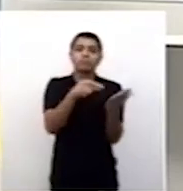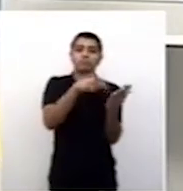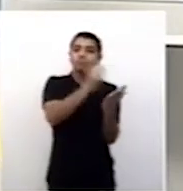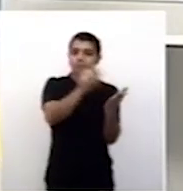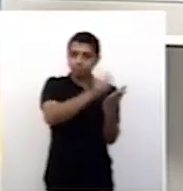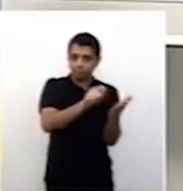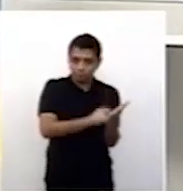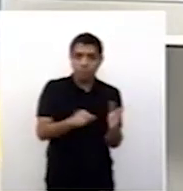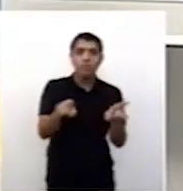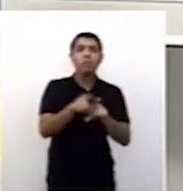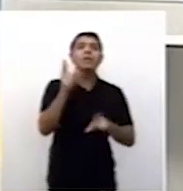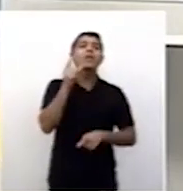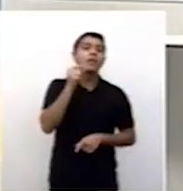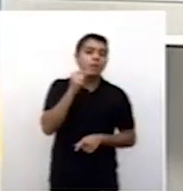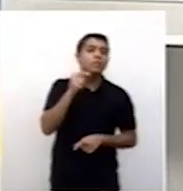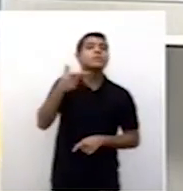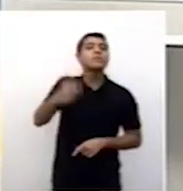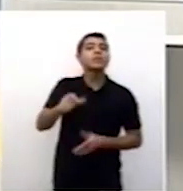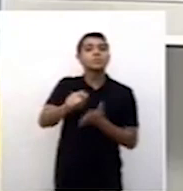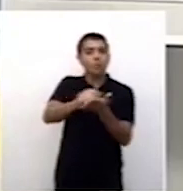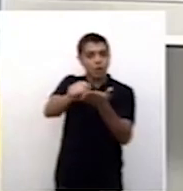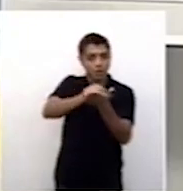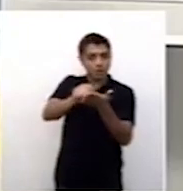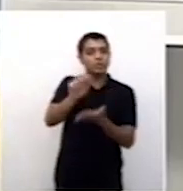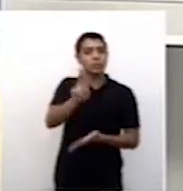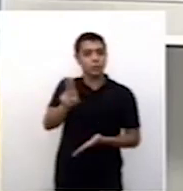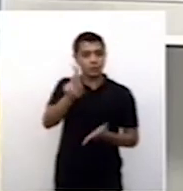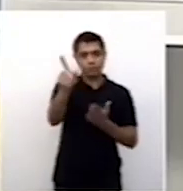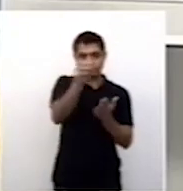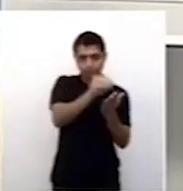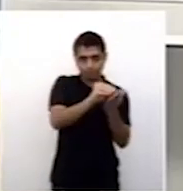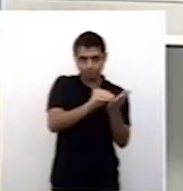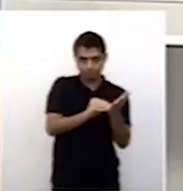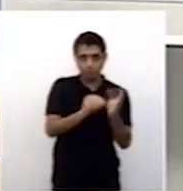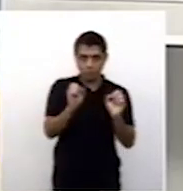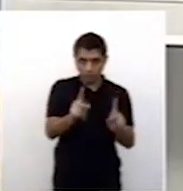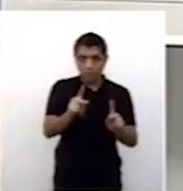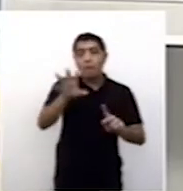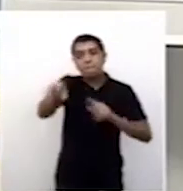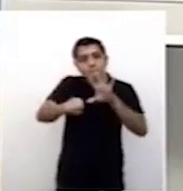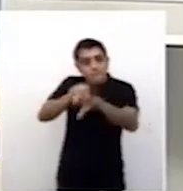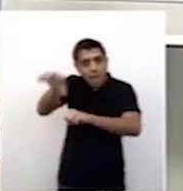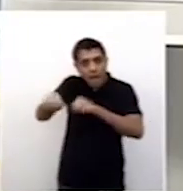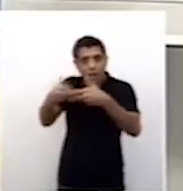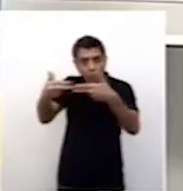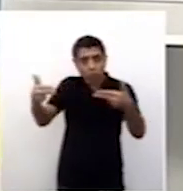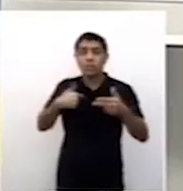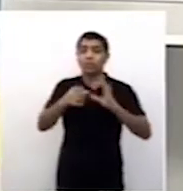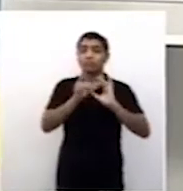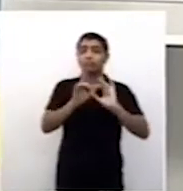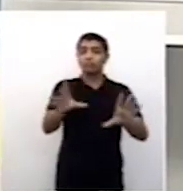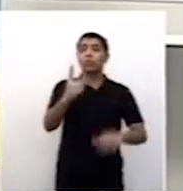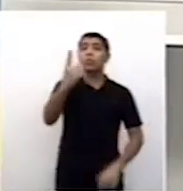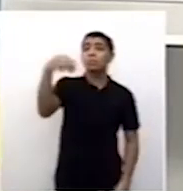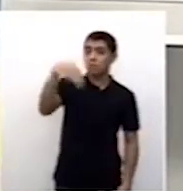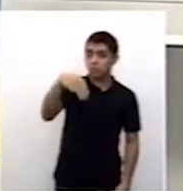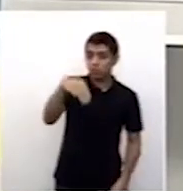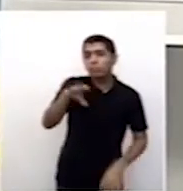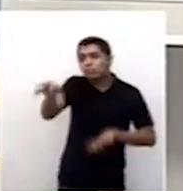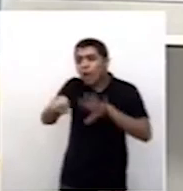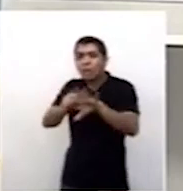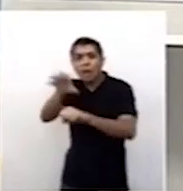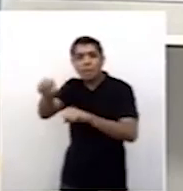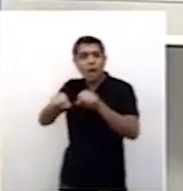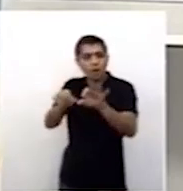borracha, um material de uso diário, ok? E você tem 1 minuto para fazer essa organização, tá? E nós voltamos para a nossa